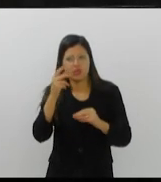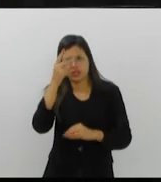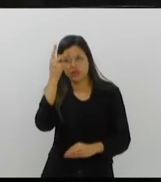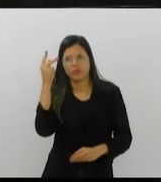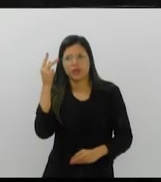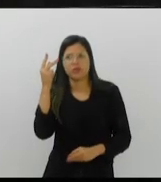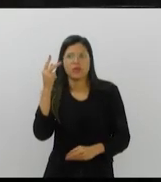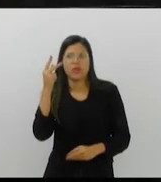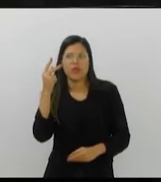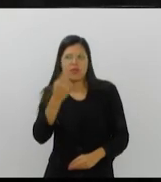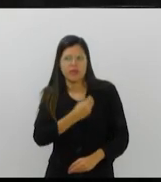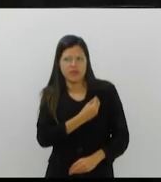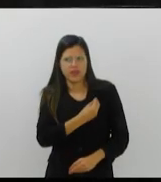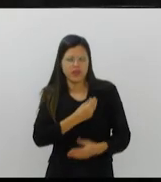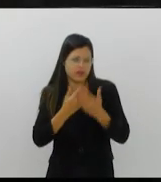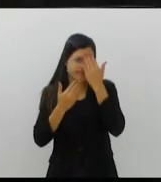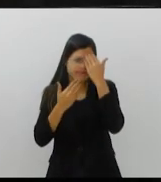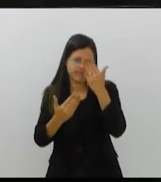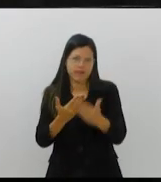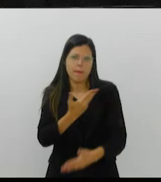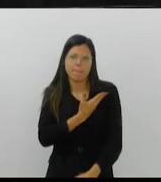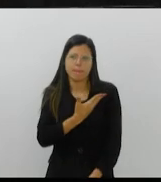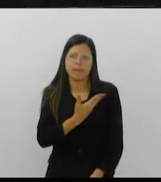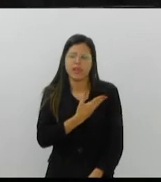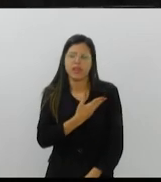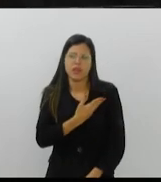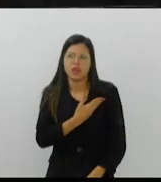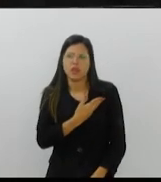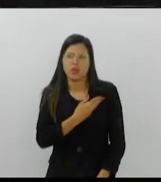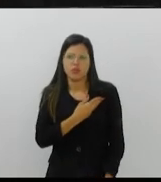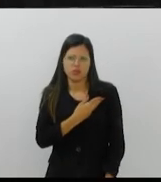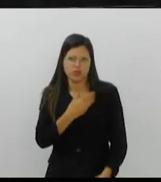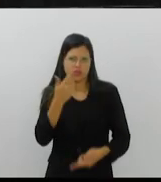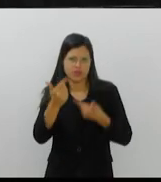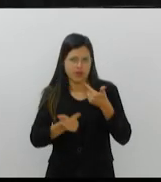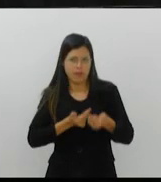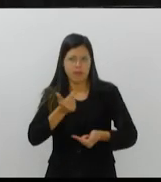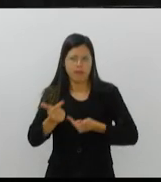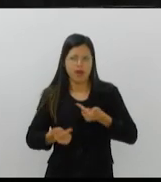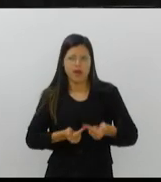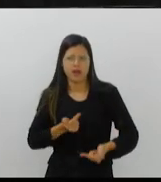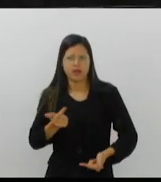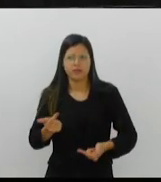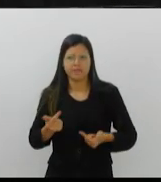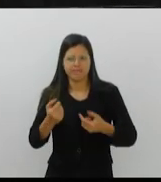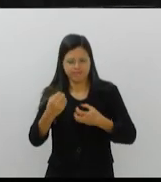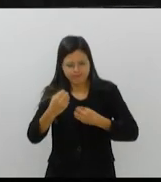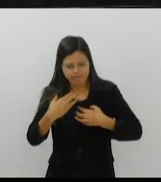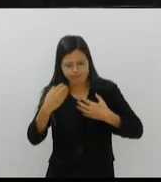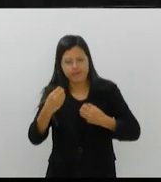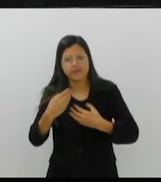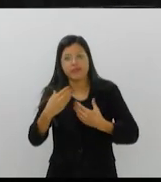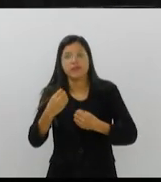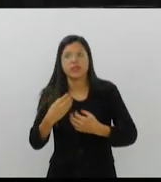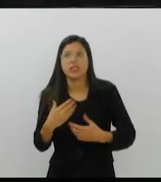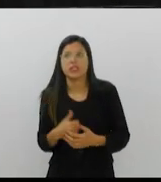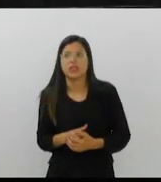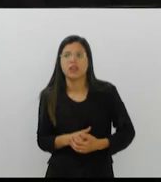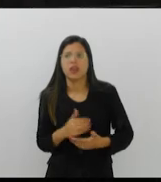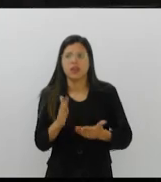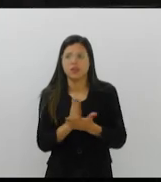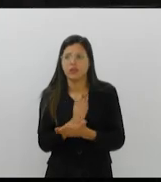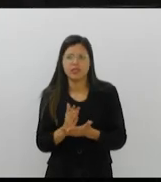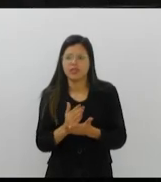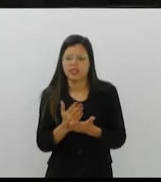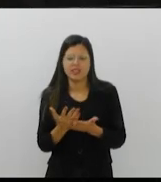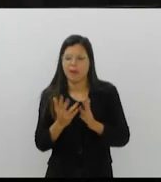Eu agradeço aos meus amigos, meus companheiros de trabalho, que tanto me ensinam, tá? Muitas das vezes sem se darem conta